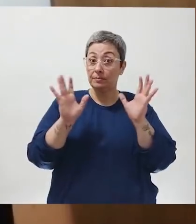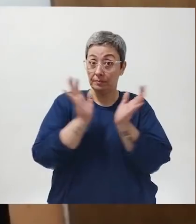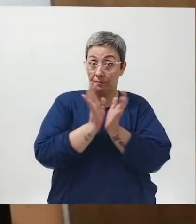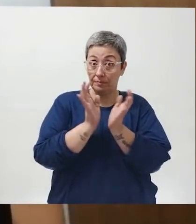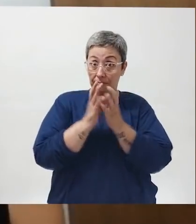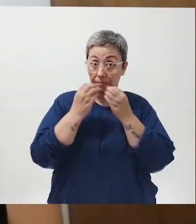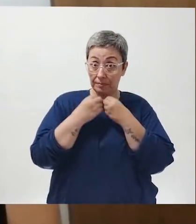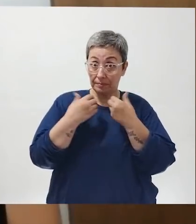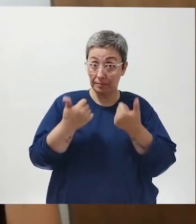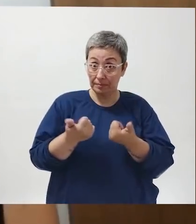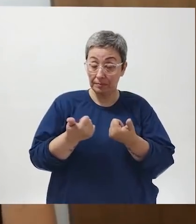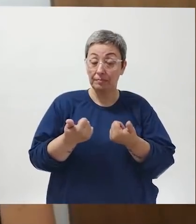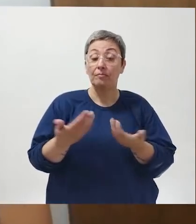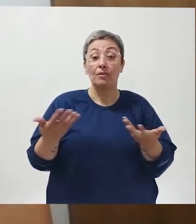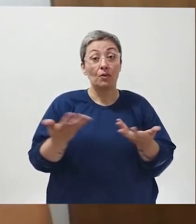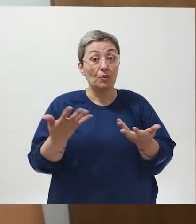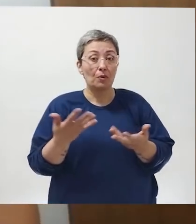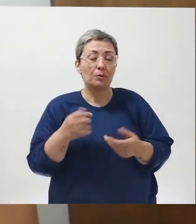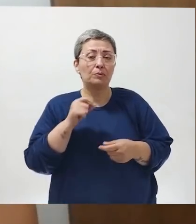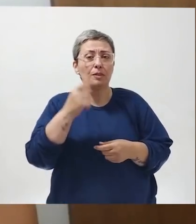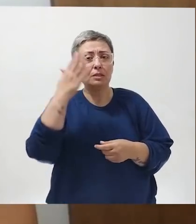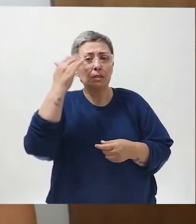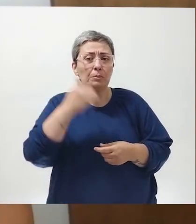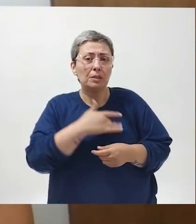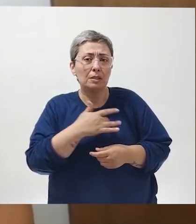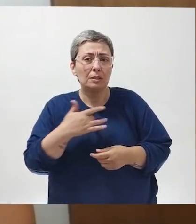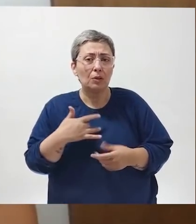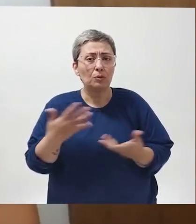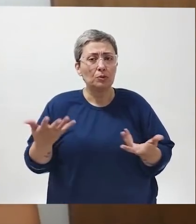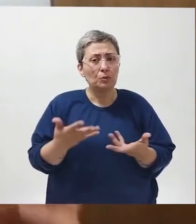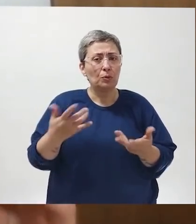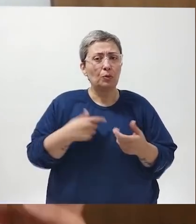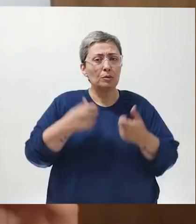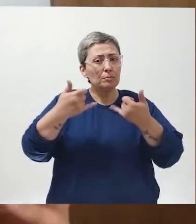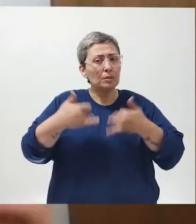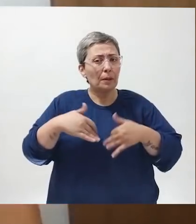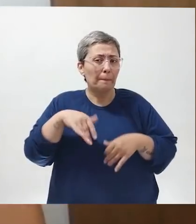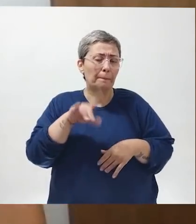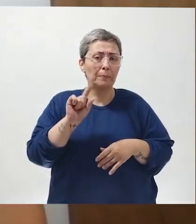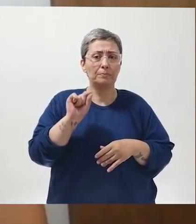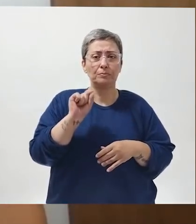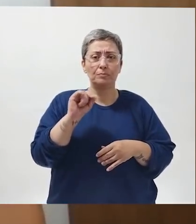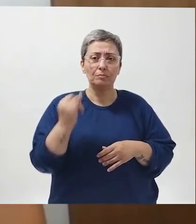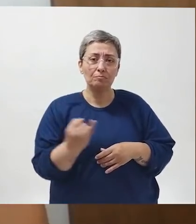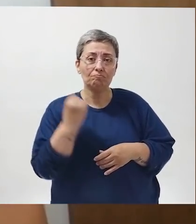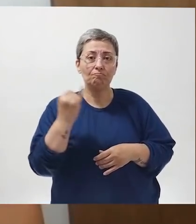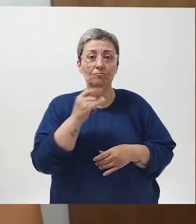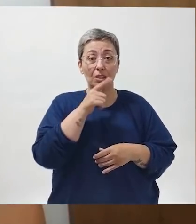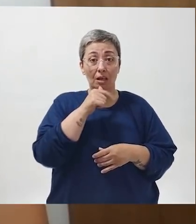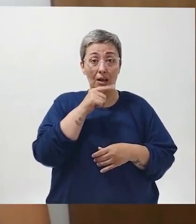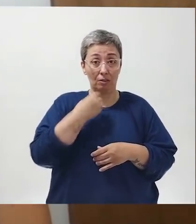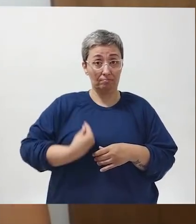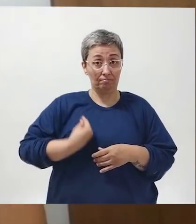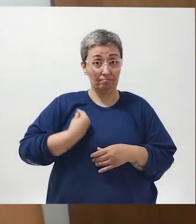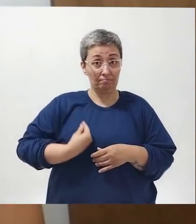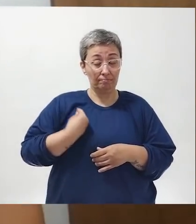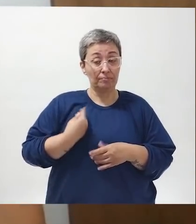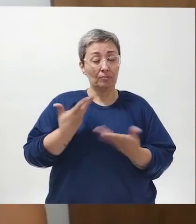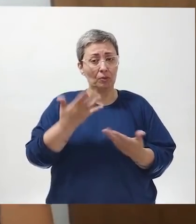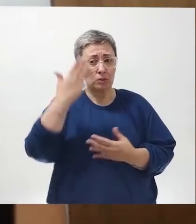Oi galera, tudo bem com vocês? Bom, o Você Sabia Saúde de hoje vai falar um pouquinho mais sobre a importância da água na nossa